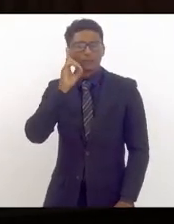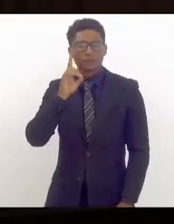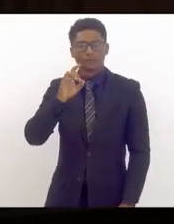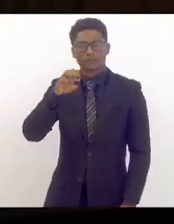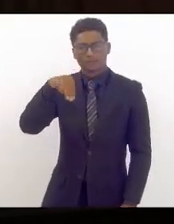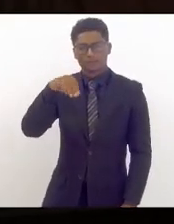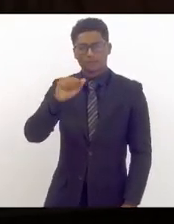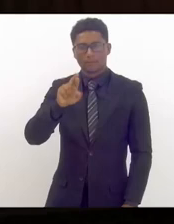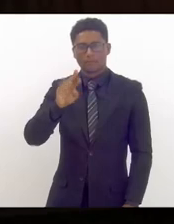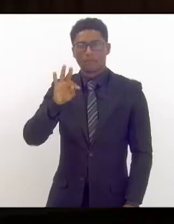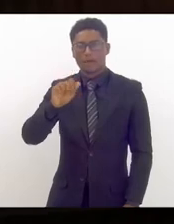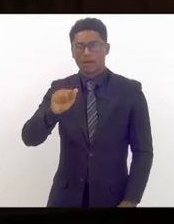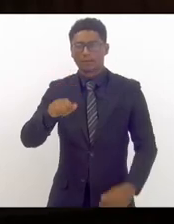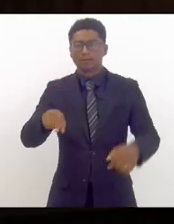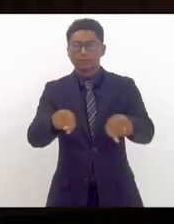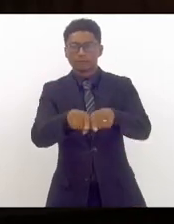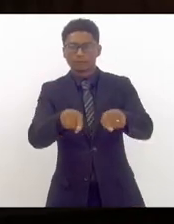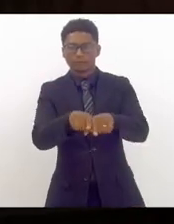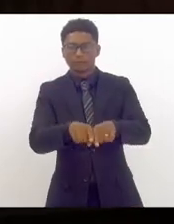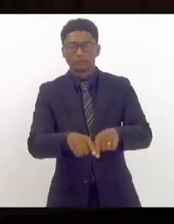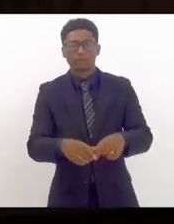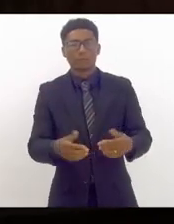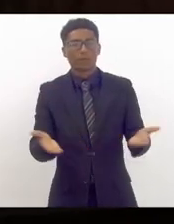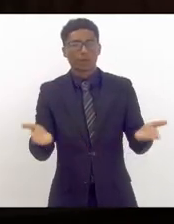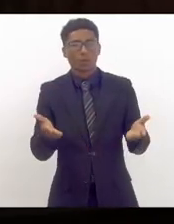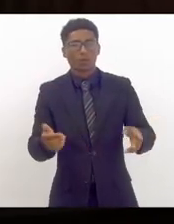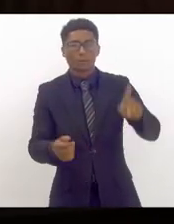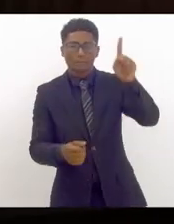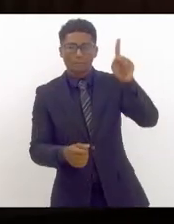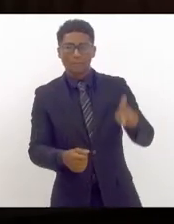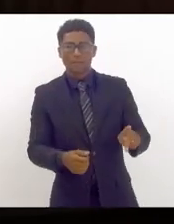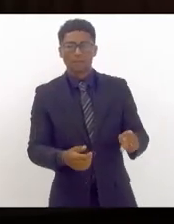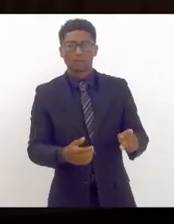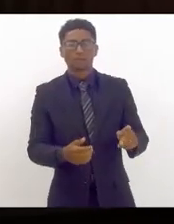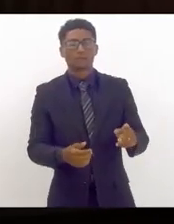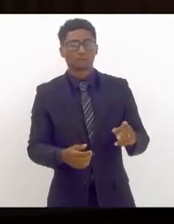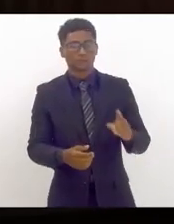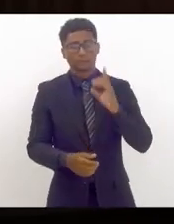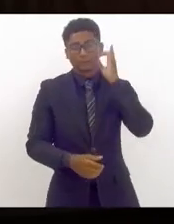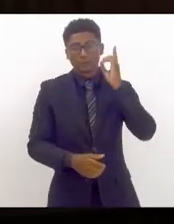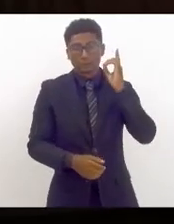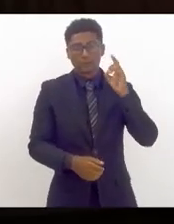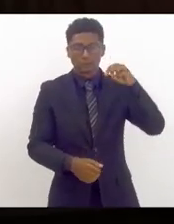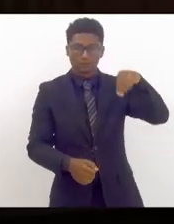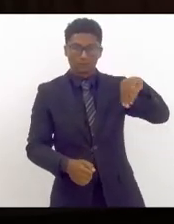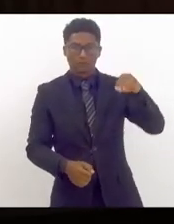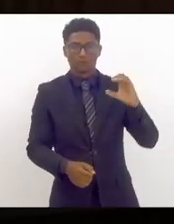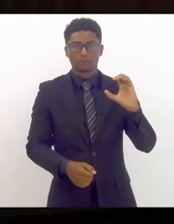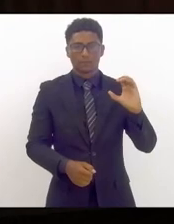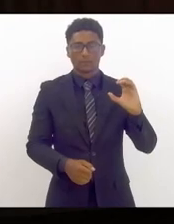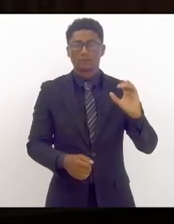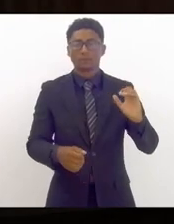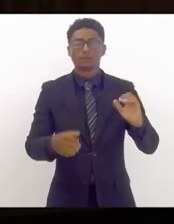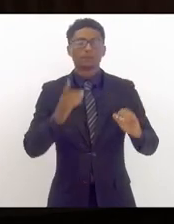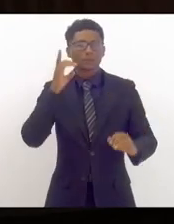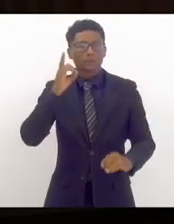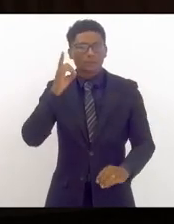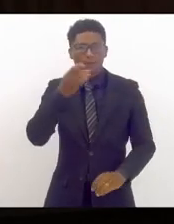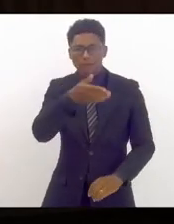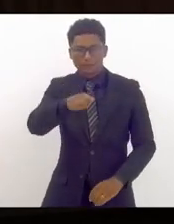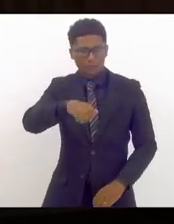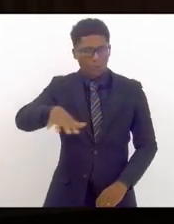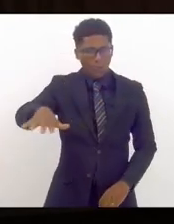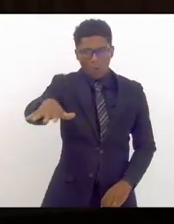ao nosso presidente hoje da sessão, deputado Carlos Mink, todos os deputados e deputadas eleitos